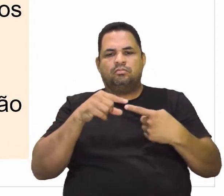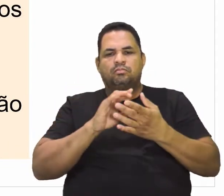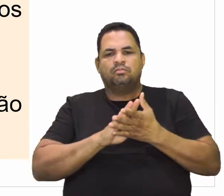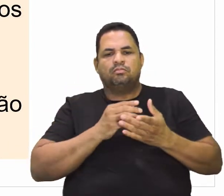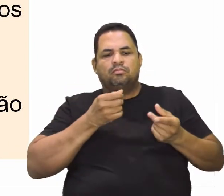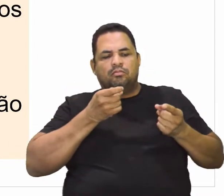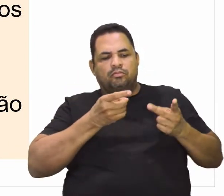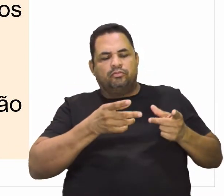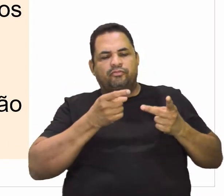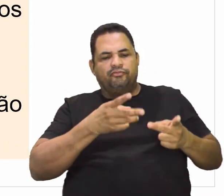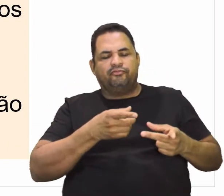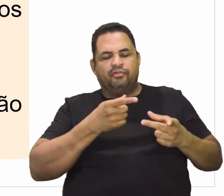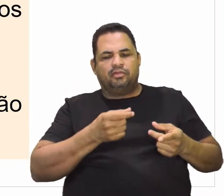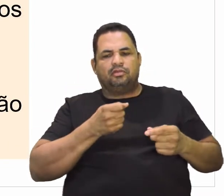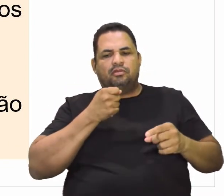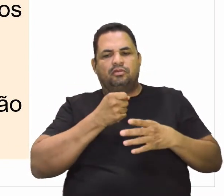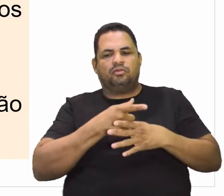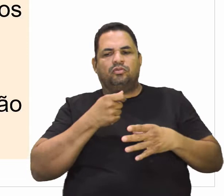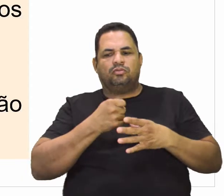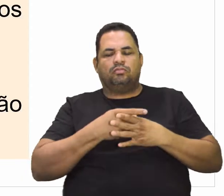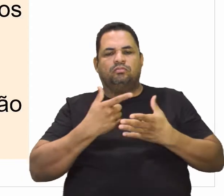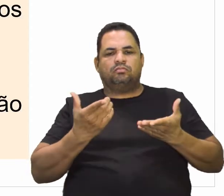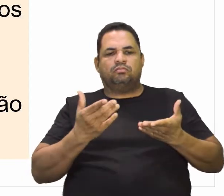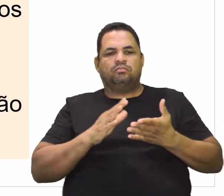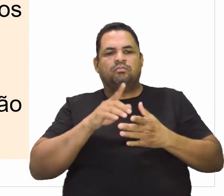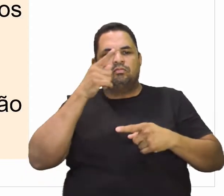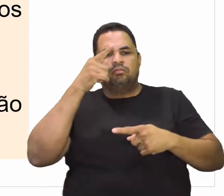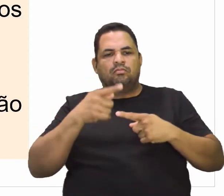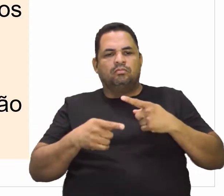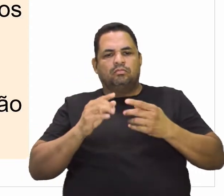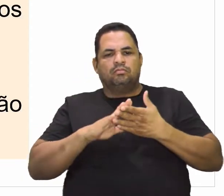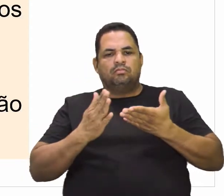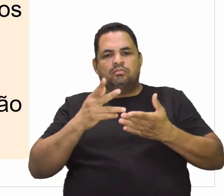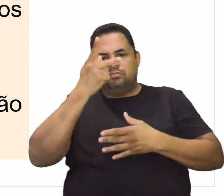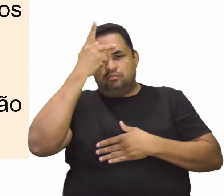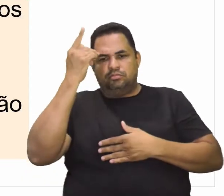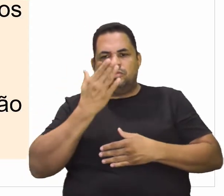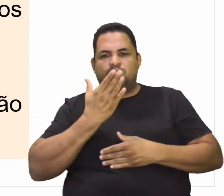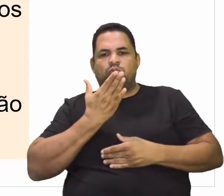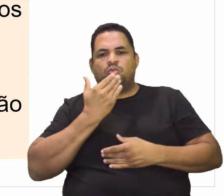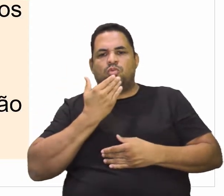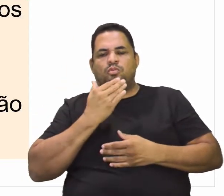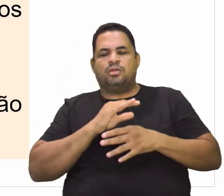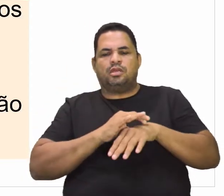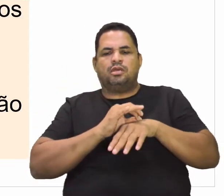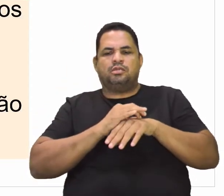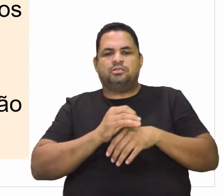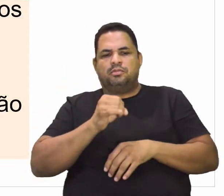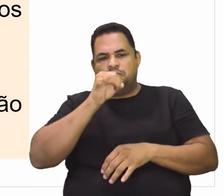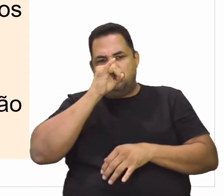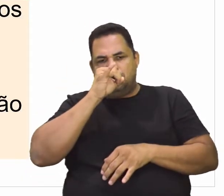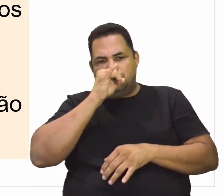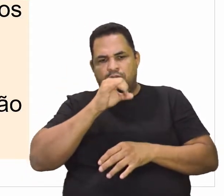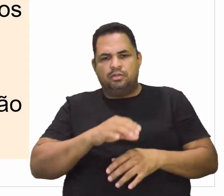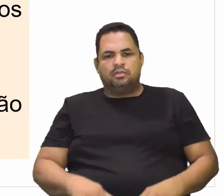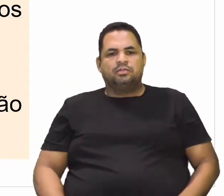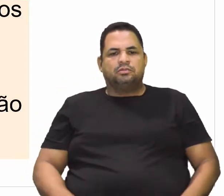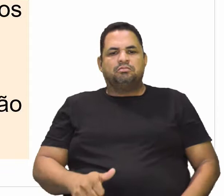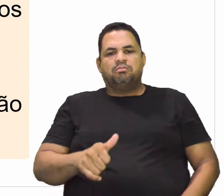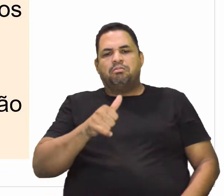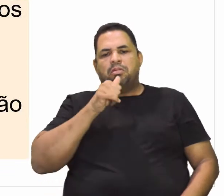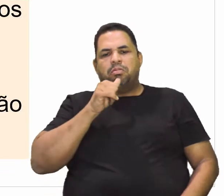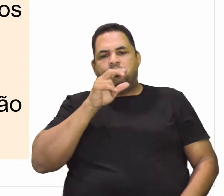dos comerciantes. Proíbe os fiéis de comer carne de porco,